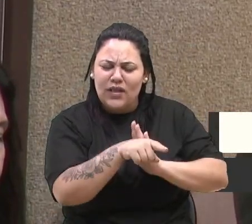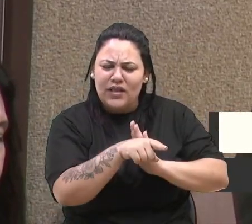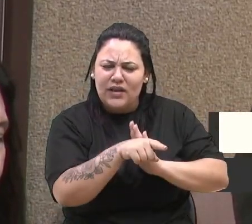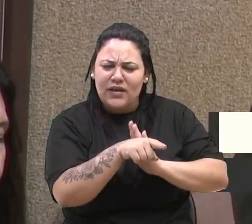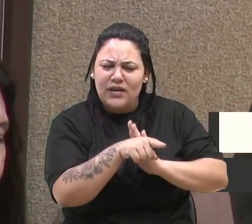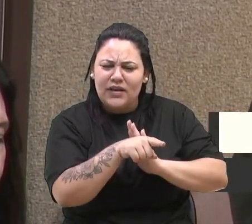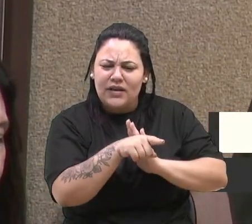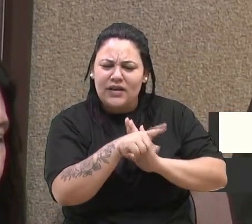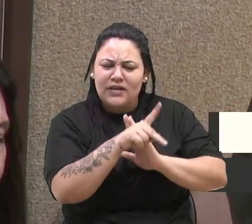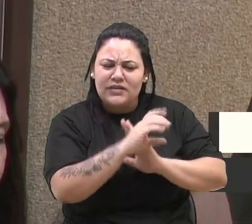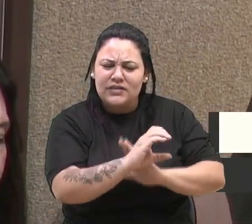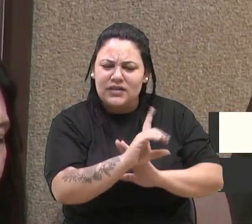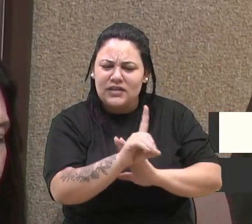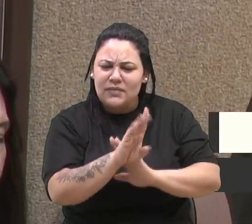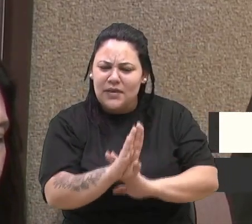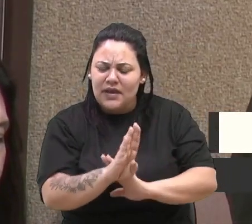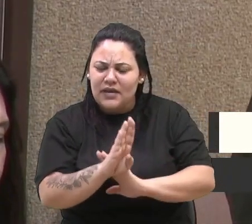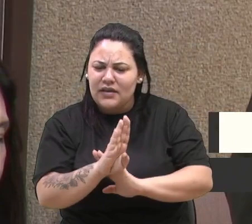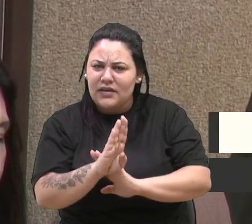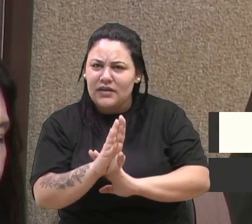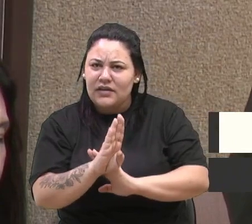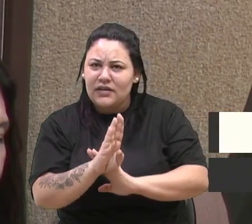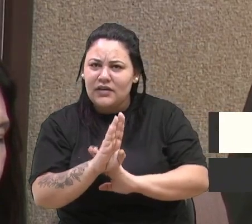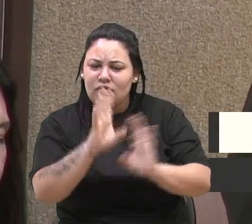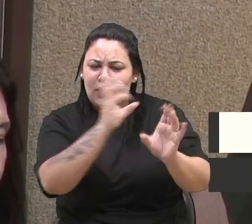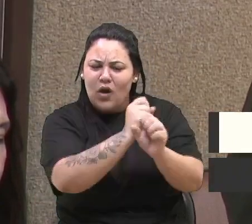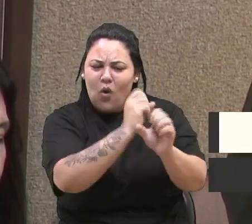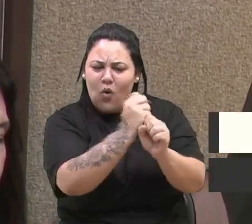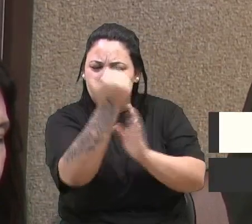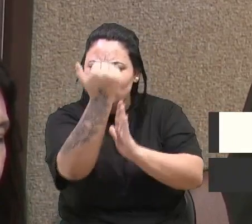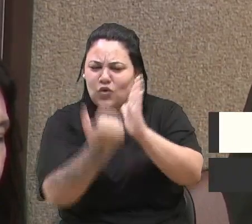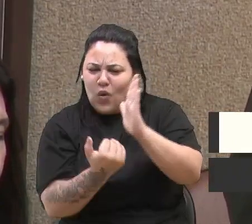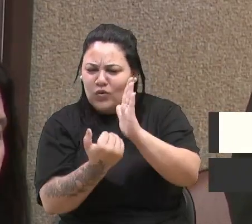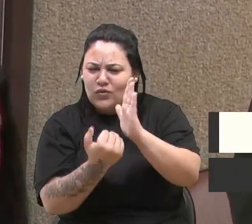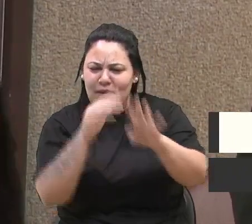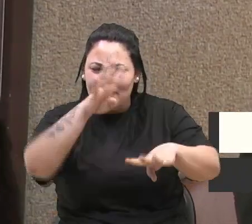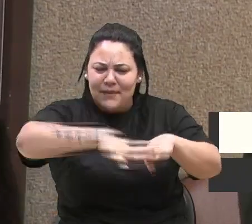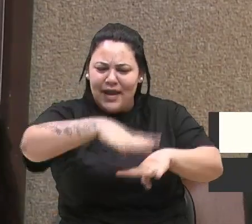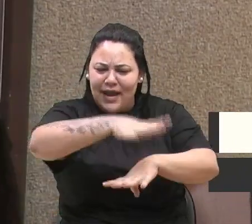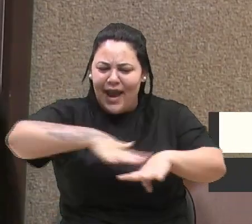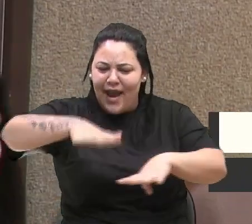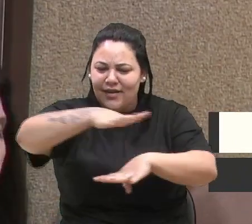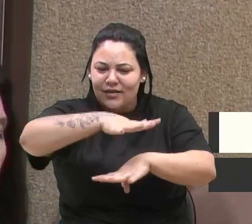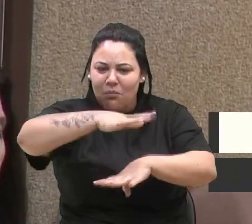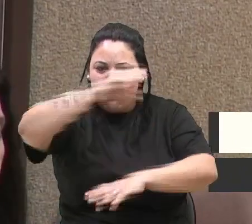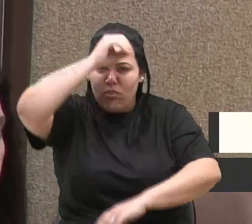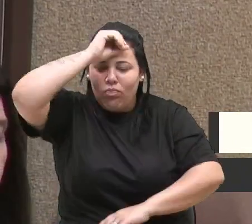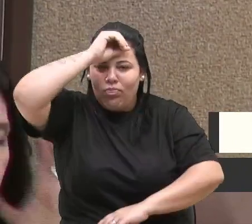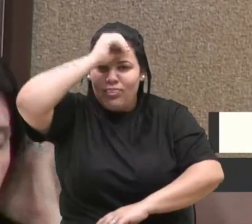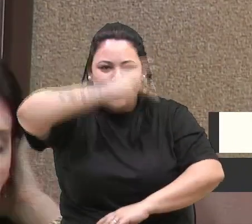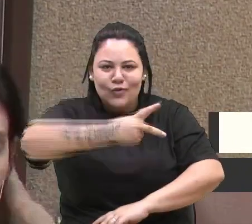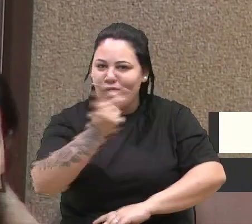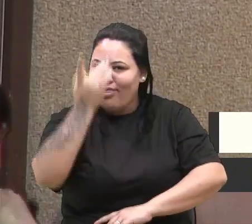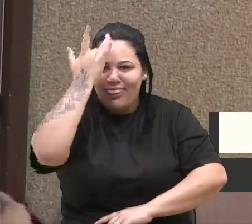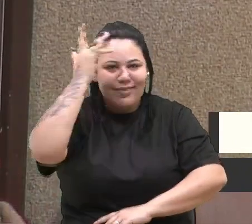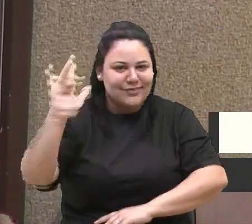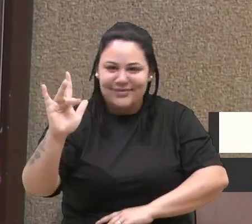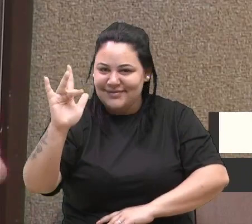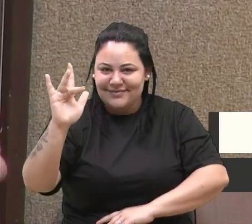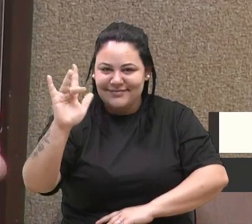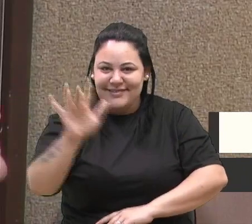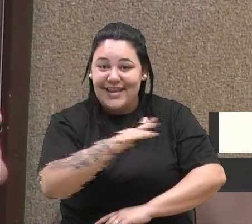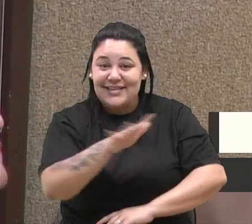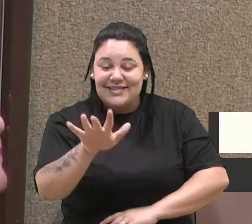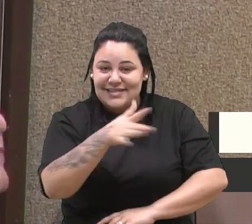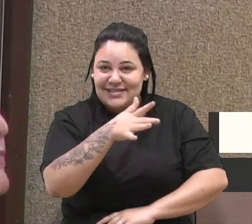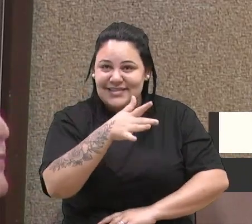qual a diferença de uma conta calcionada, vinculada ou descontada. E ninguém sabia. E muitas vezes na